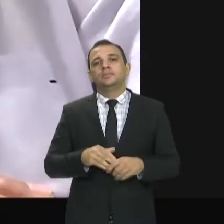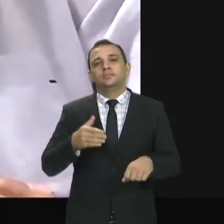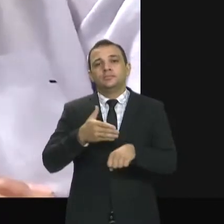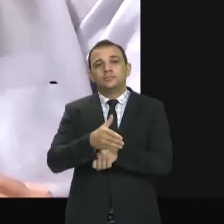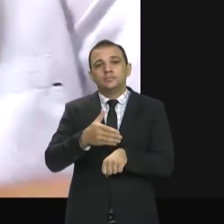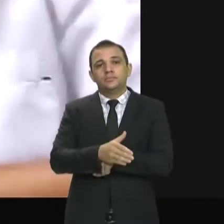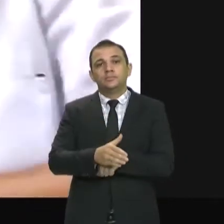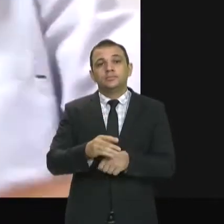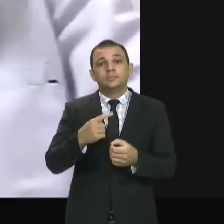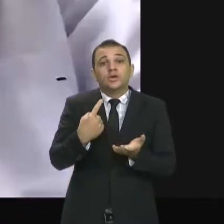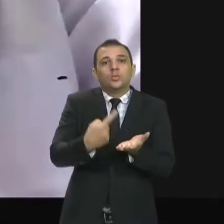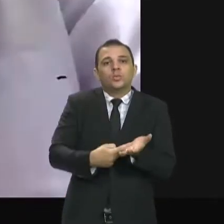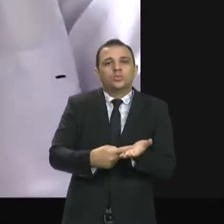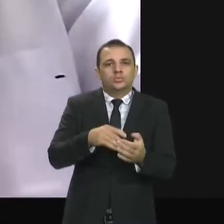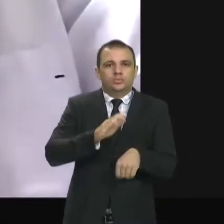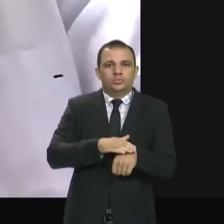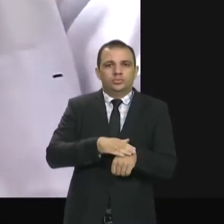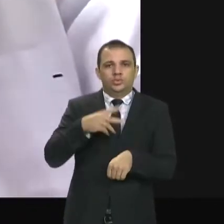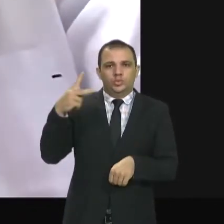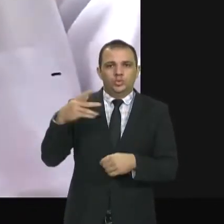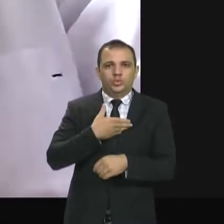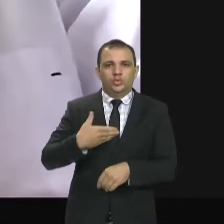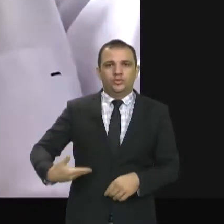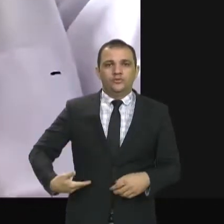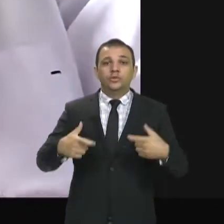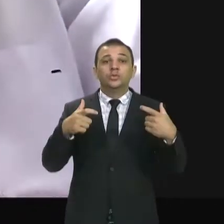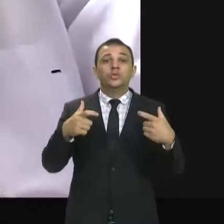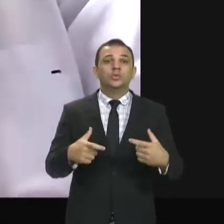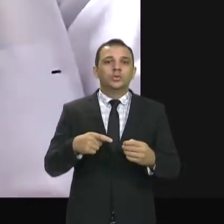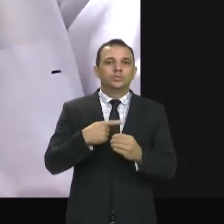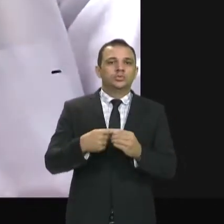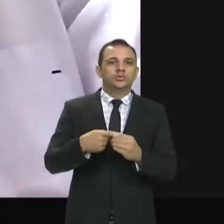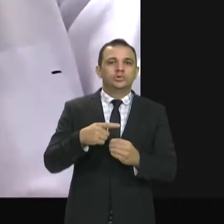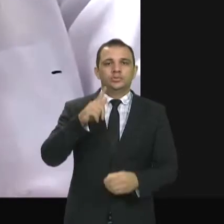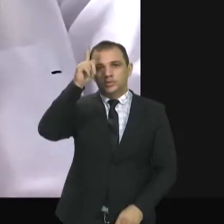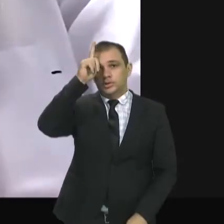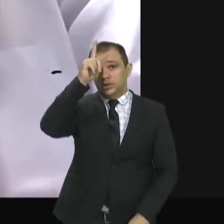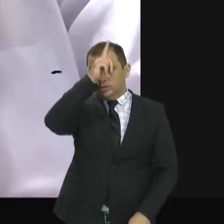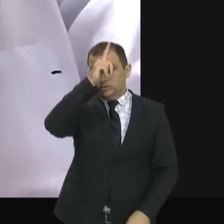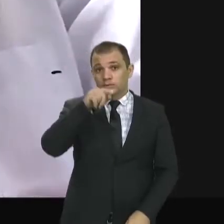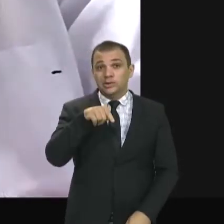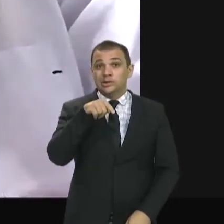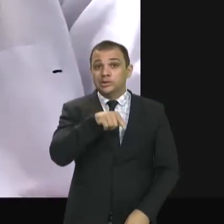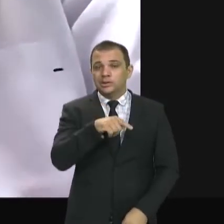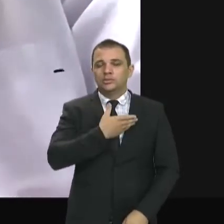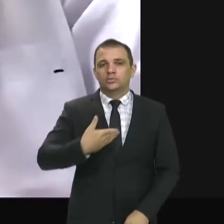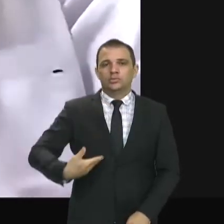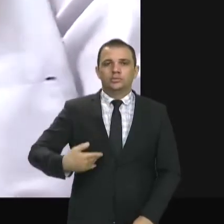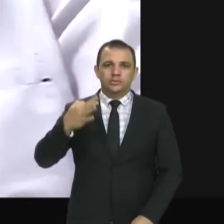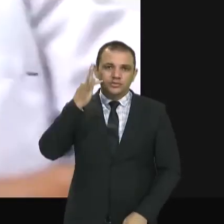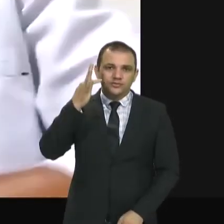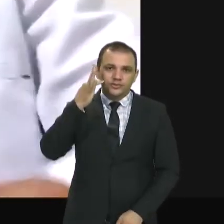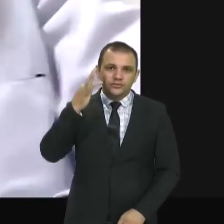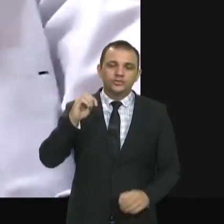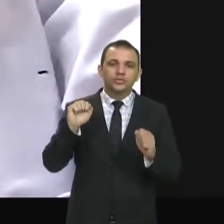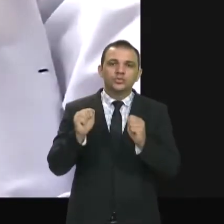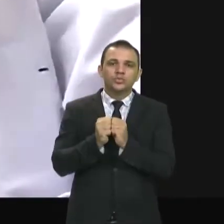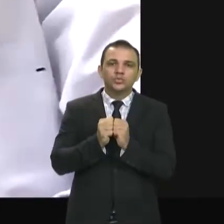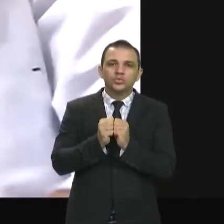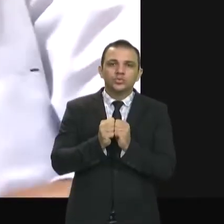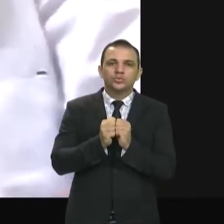maneira remota e destacou o anúncio de obras para a cidade de Grajaú. O governador Flávio Dino, em